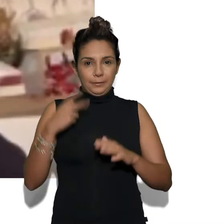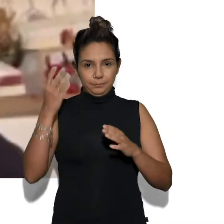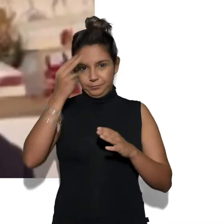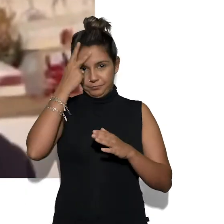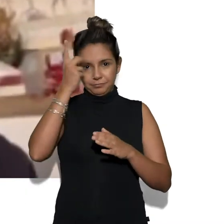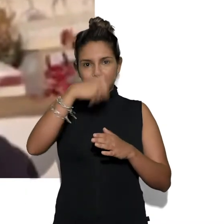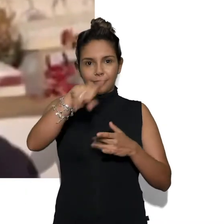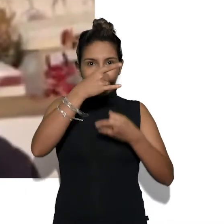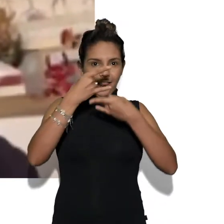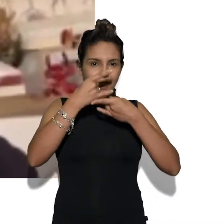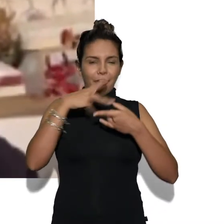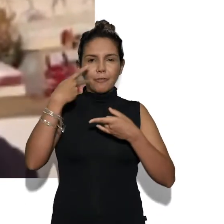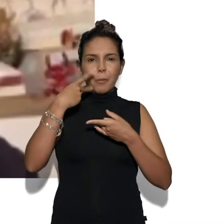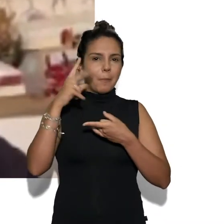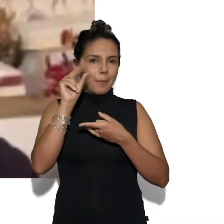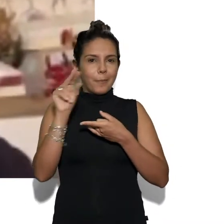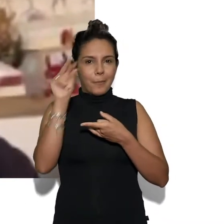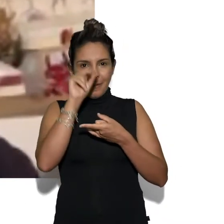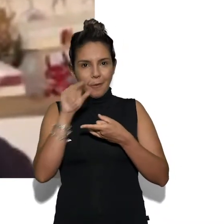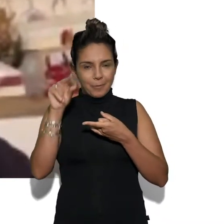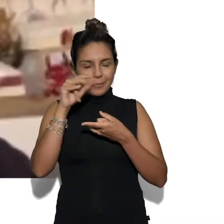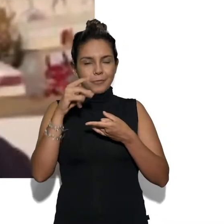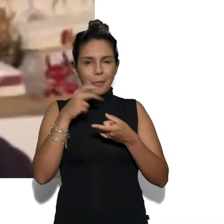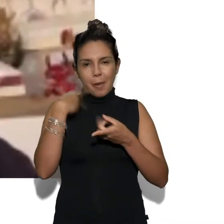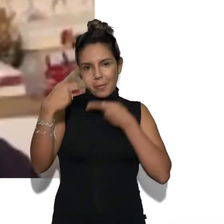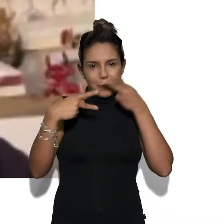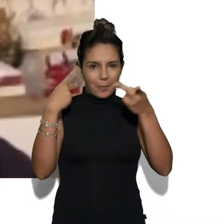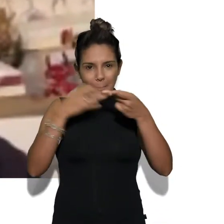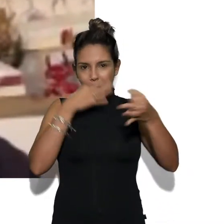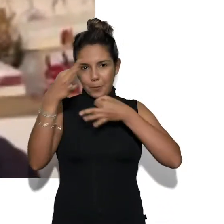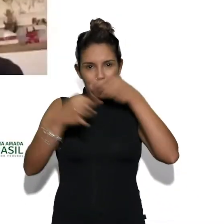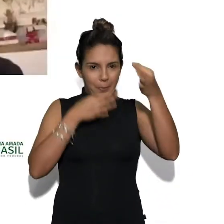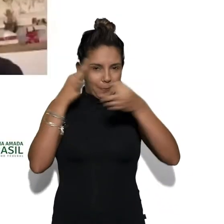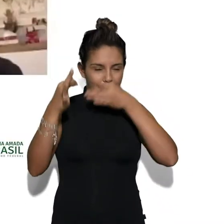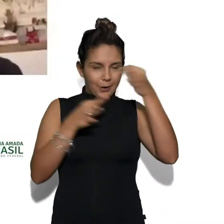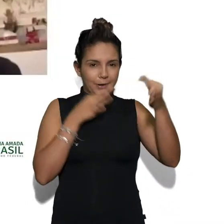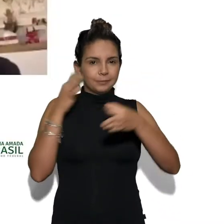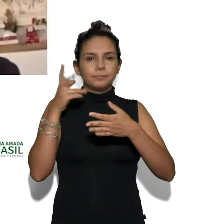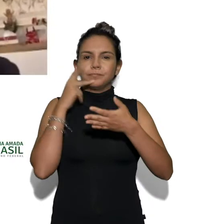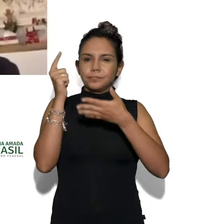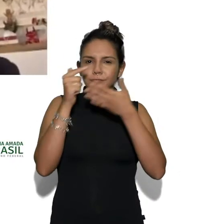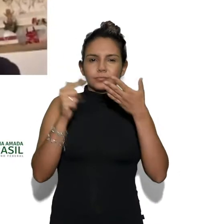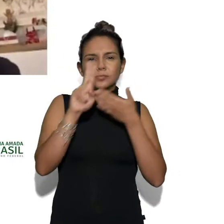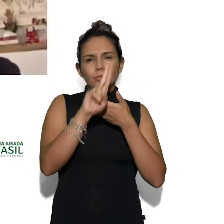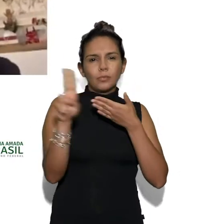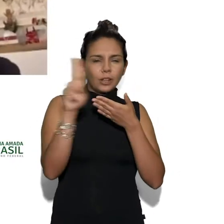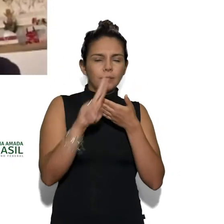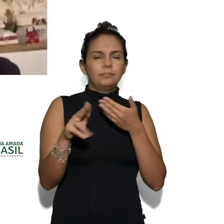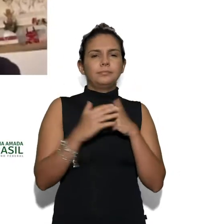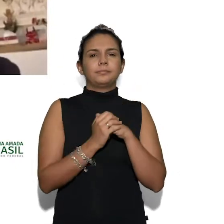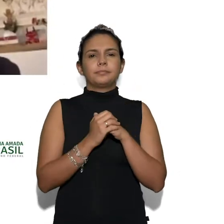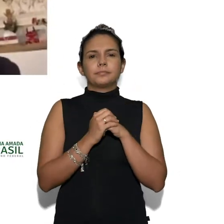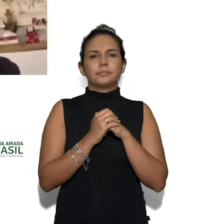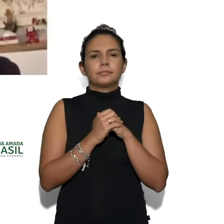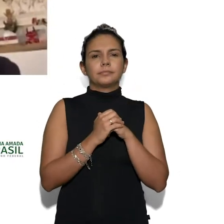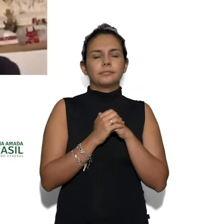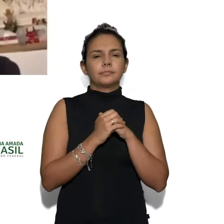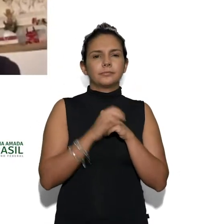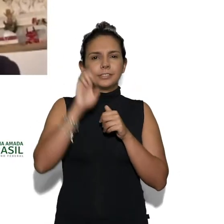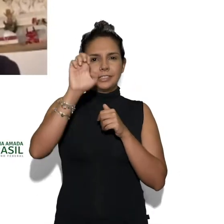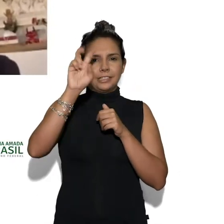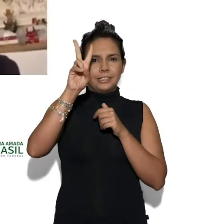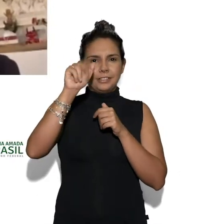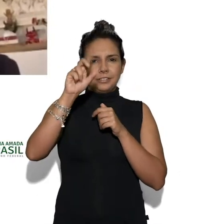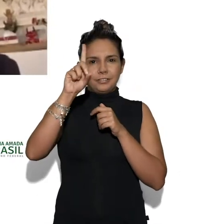das pessoas. A Leia Moraes, a Flávia já falei, Zé Azevedo, Odilon Monteiro da Silva,